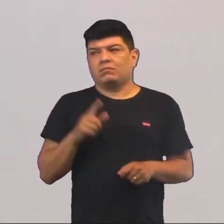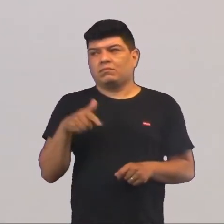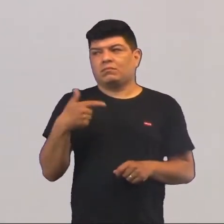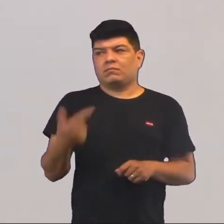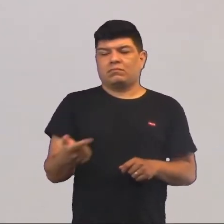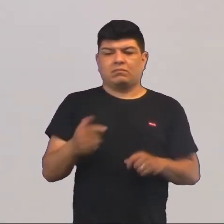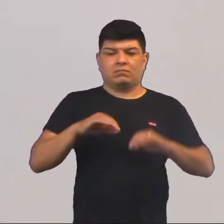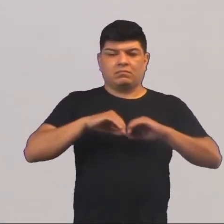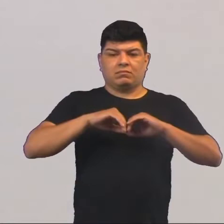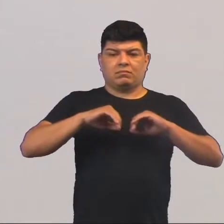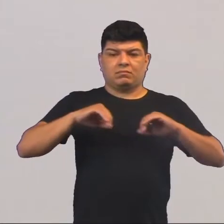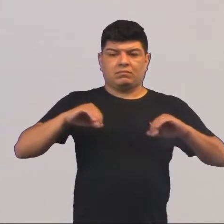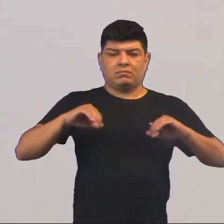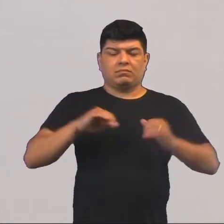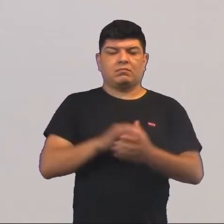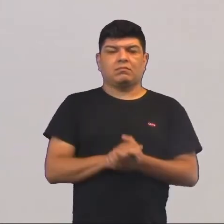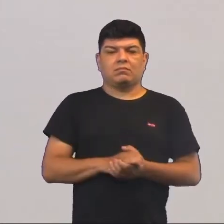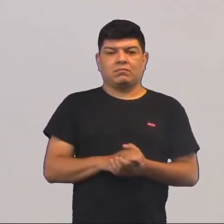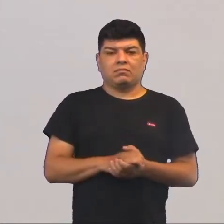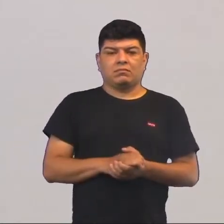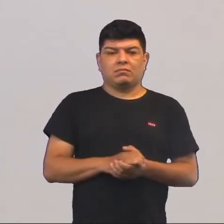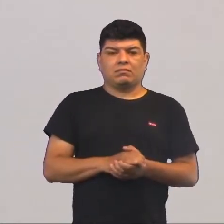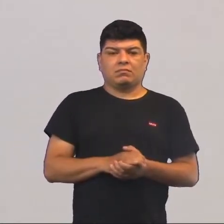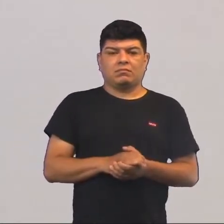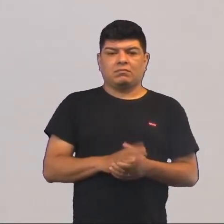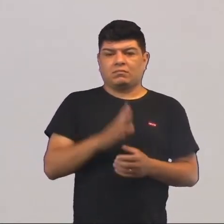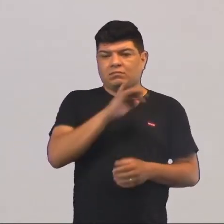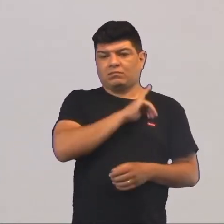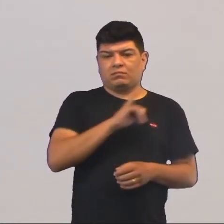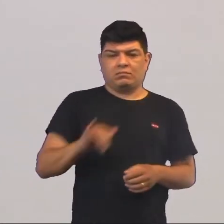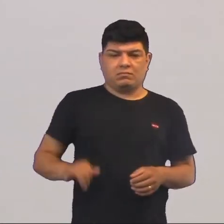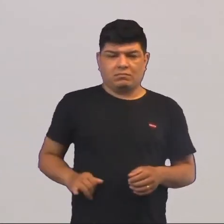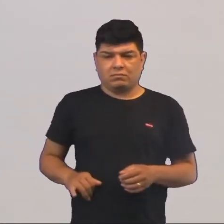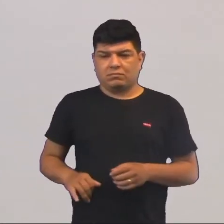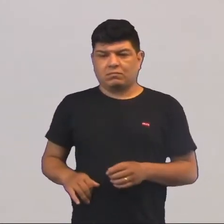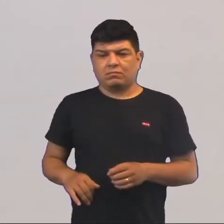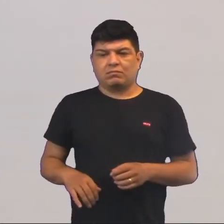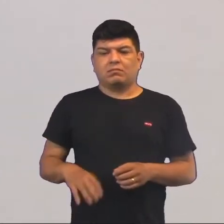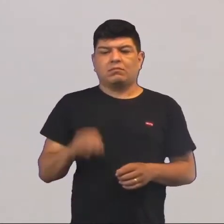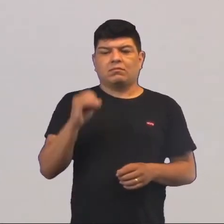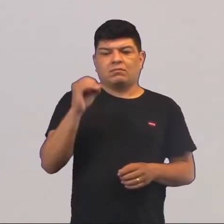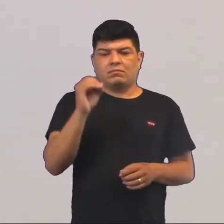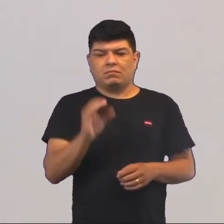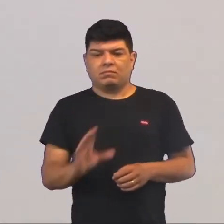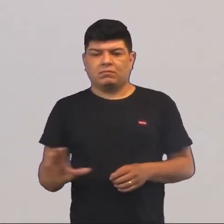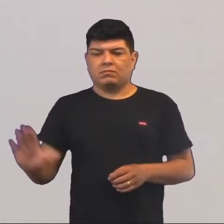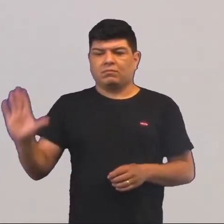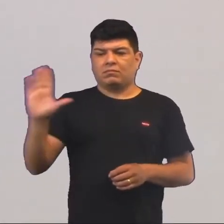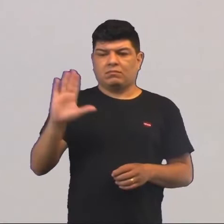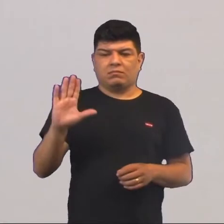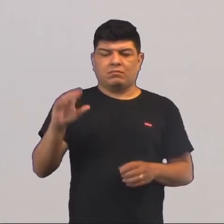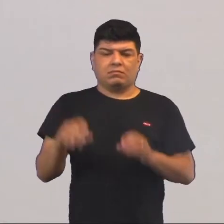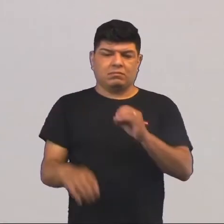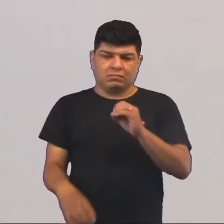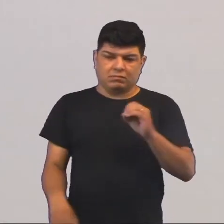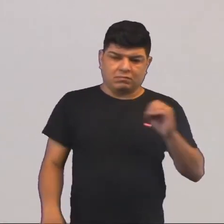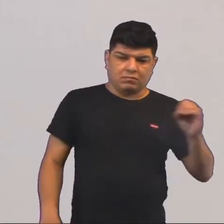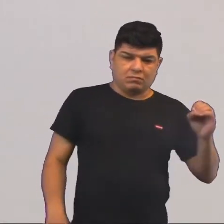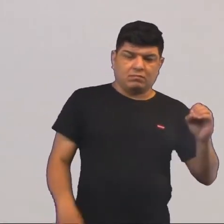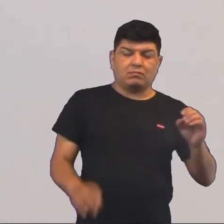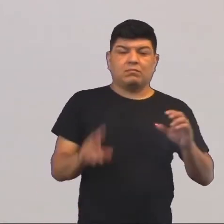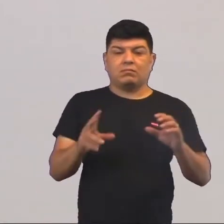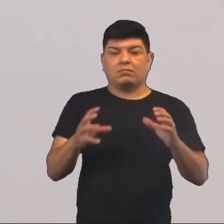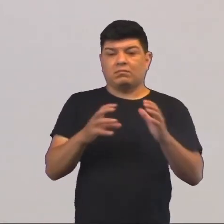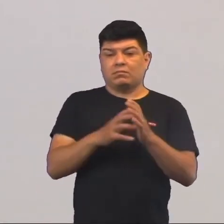após a divisão do Império Romano entre o Império Romano do Oriente e do Ocidente, o Império Romano do Oriente ele se